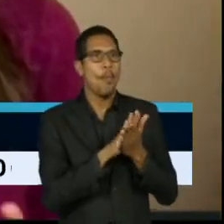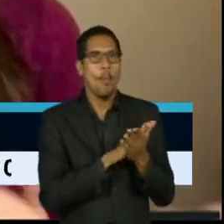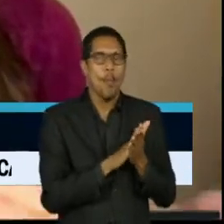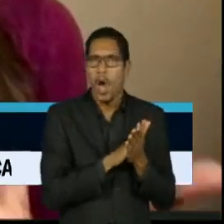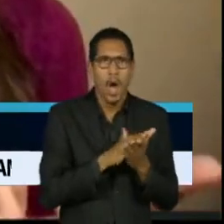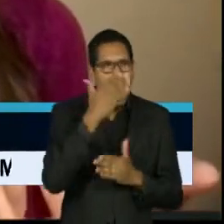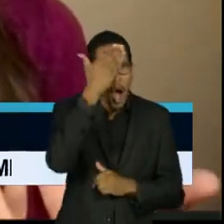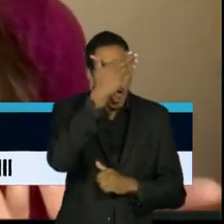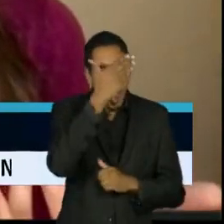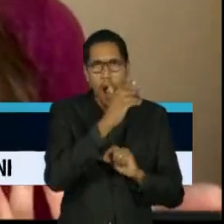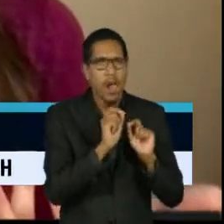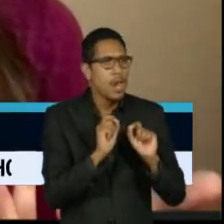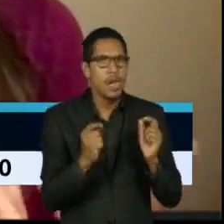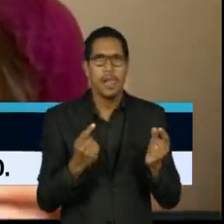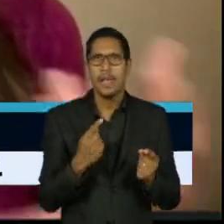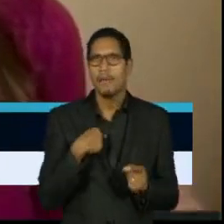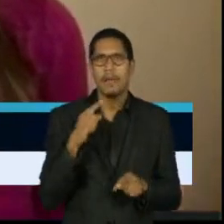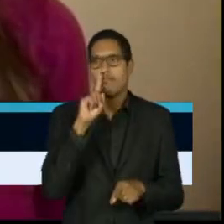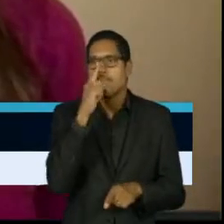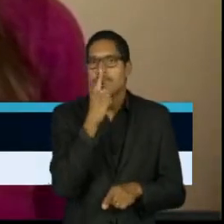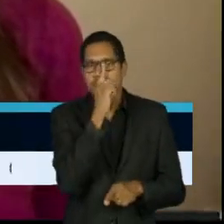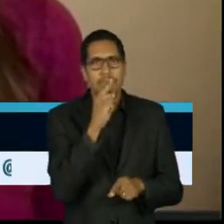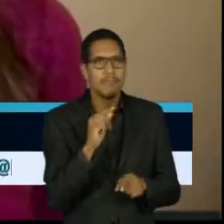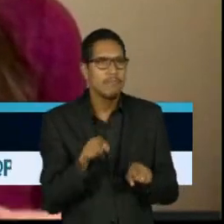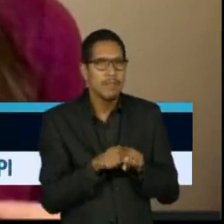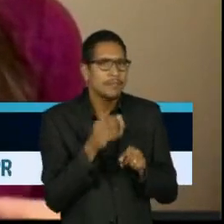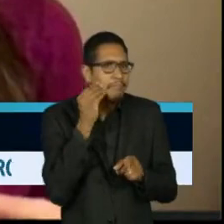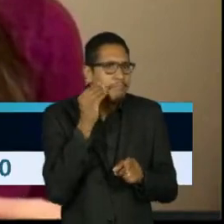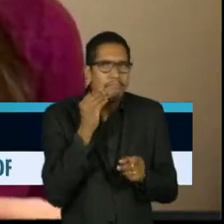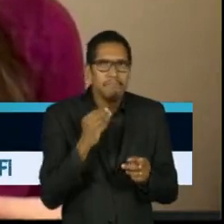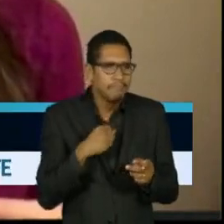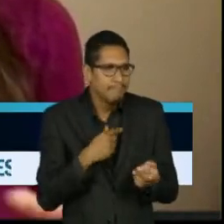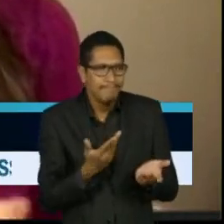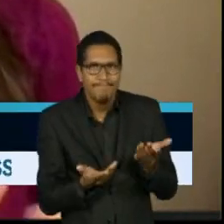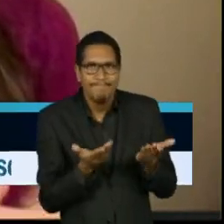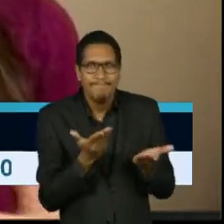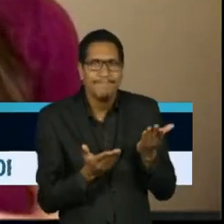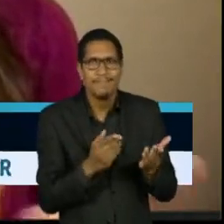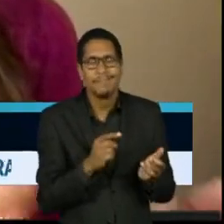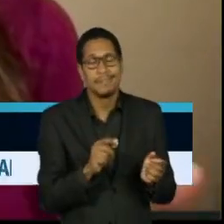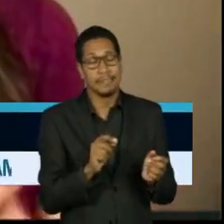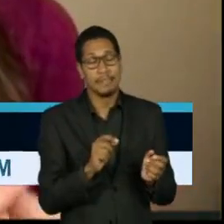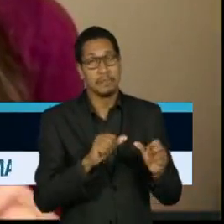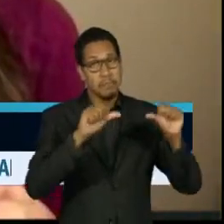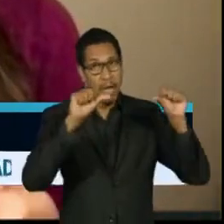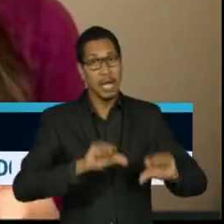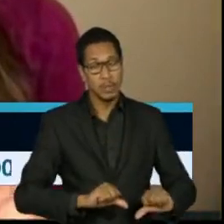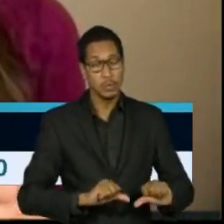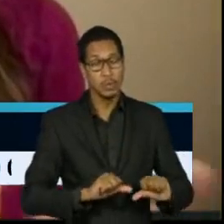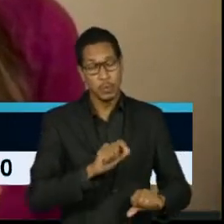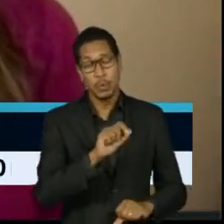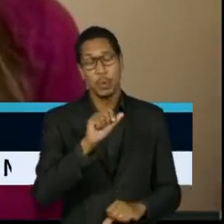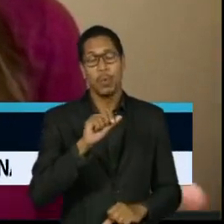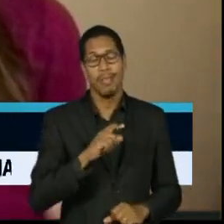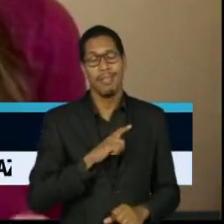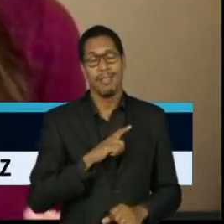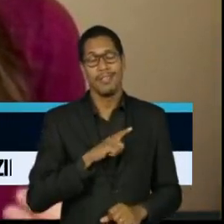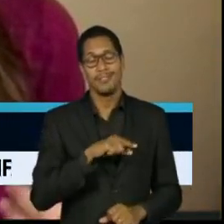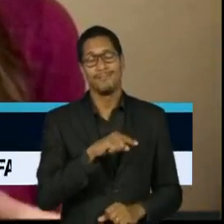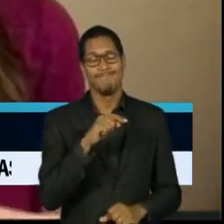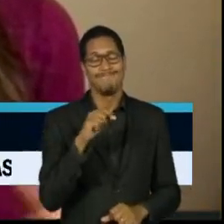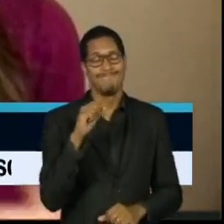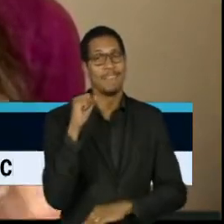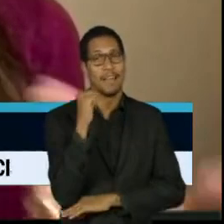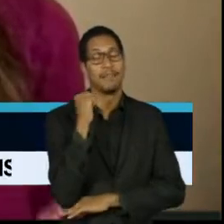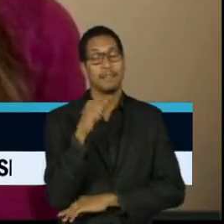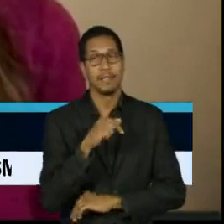é muito baixo, é brutal a diferença, né? Por isso que a gente tem essa subnotificação tão grave. Aqui, pelo